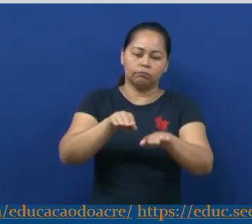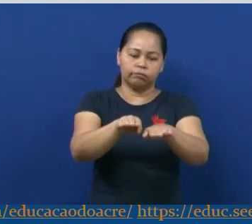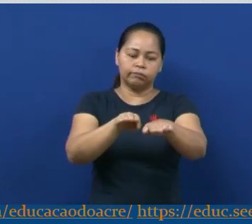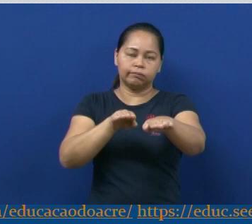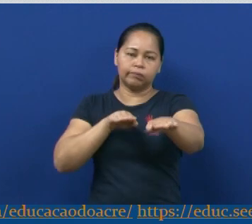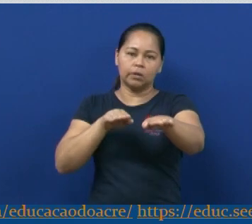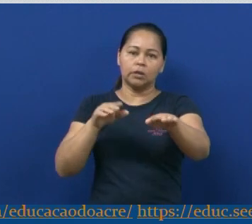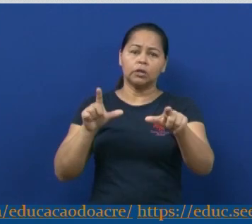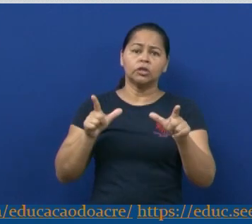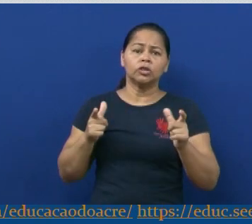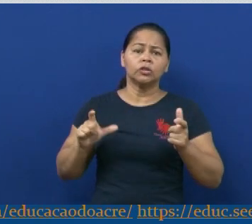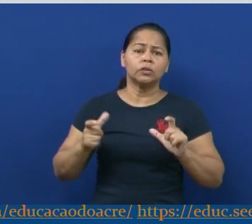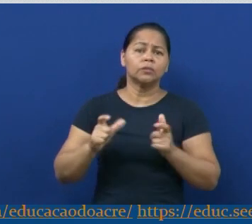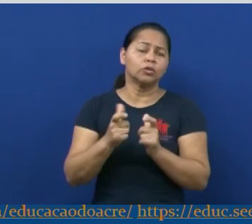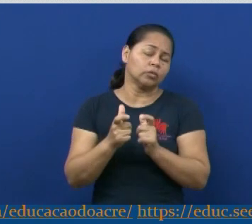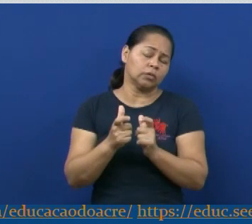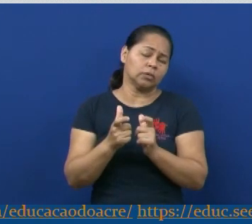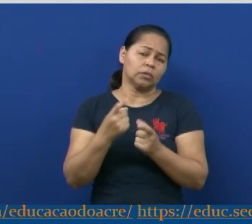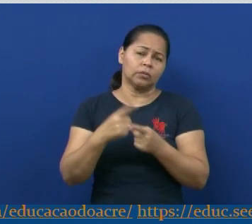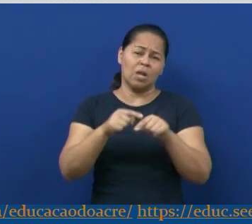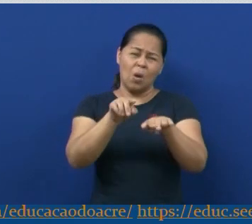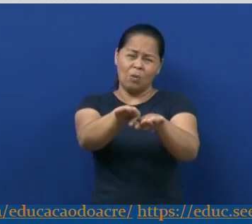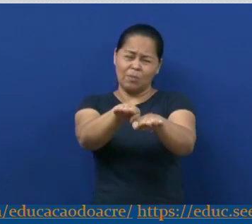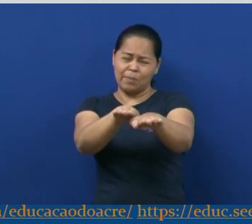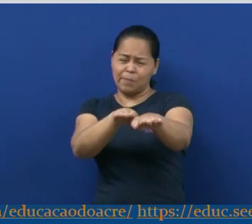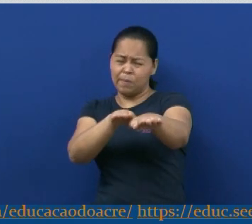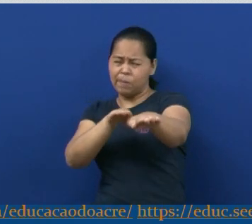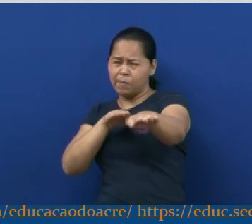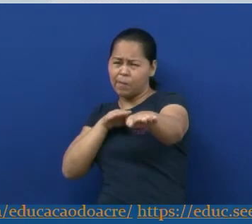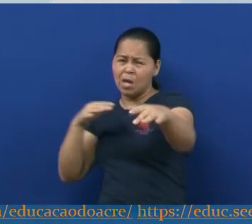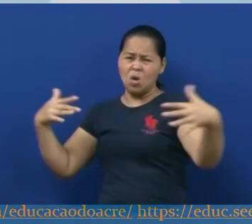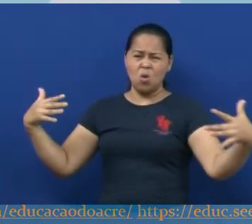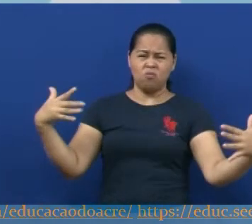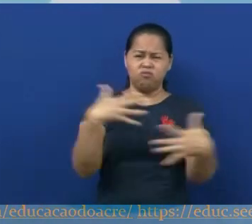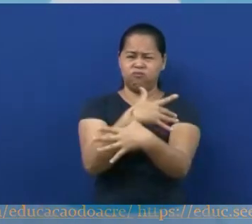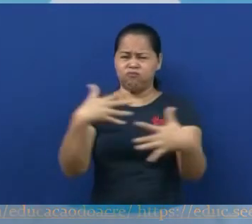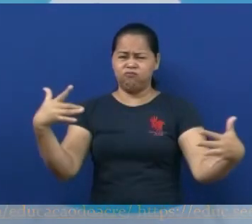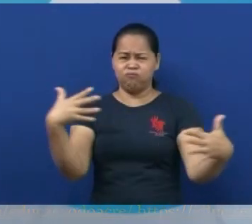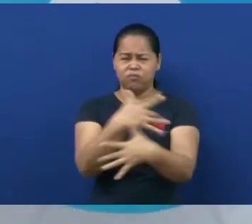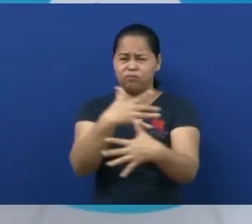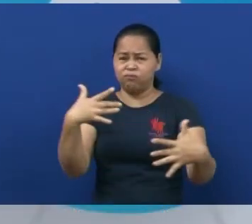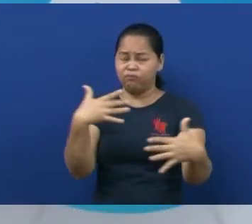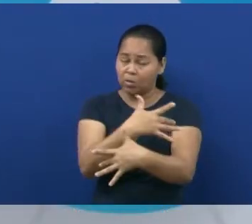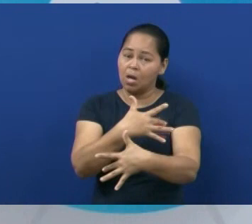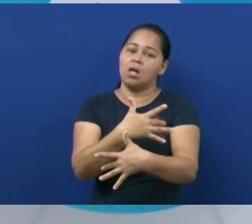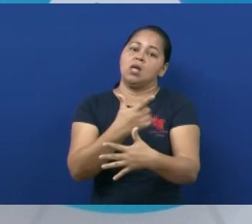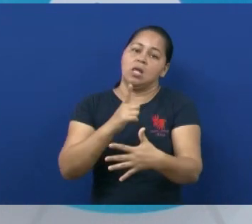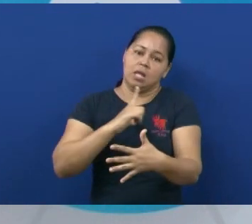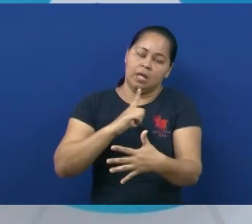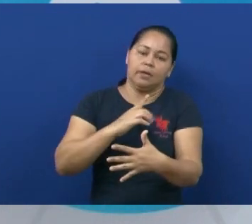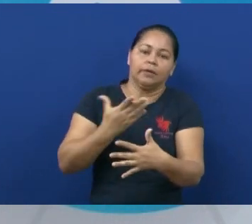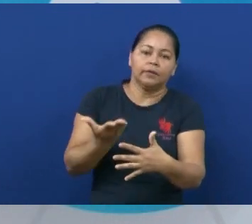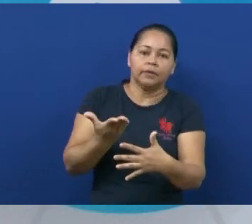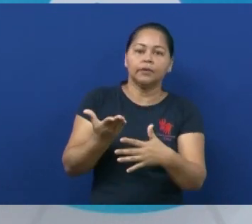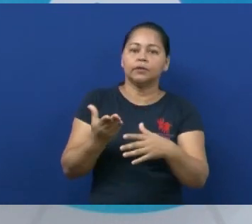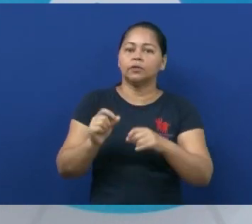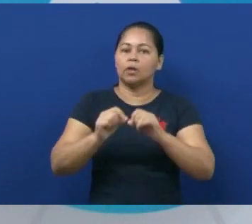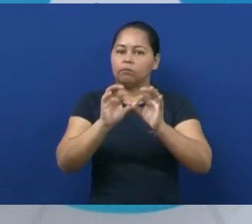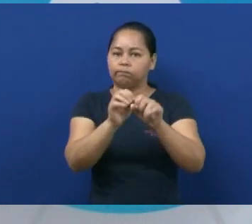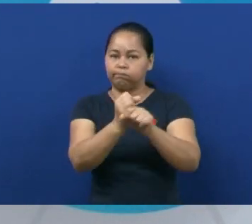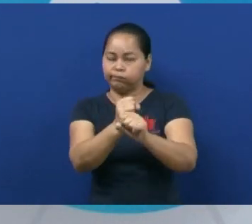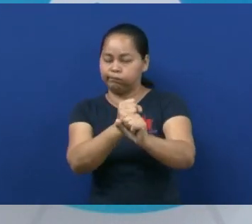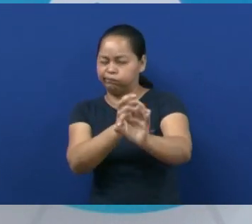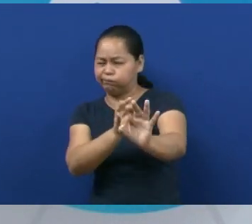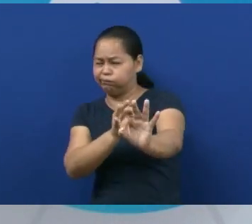trânsito, diferente dos grandes dias, que é aquela loucura, que é o trânsito com um fluxo muito grande, quilômetros